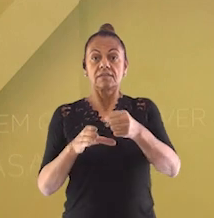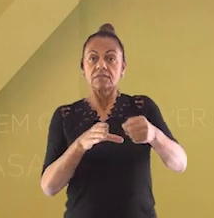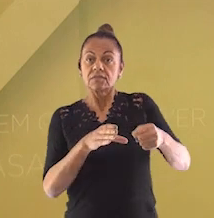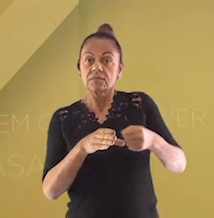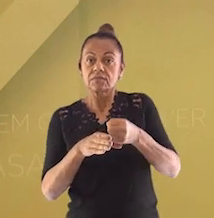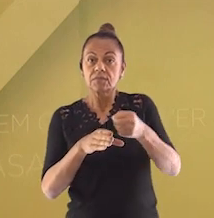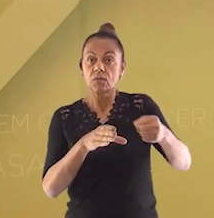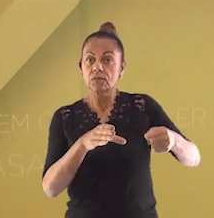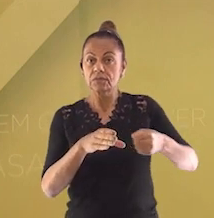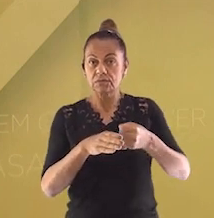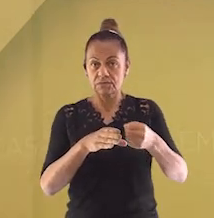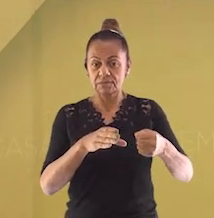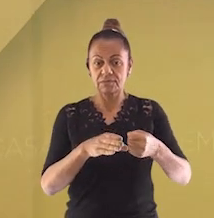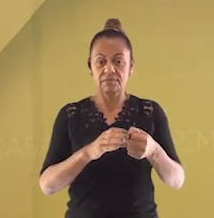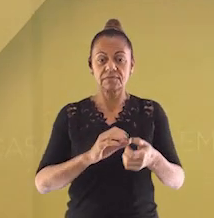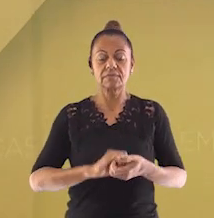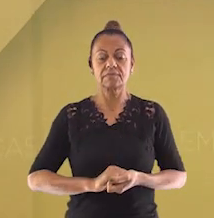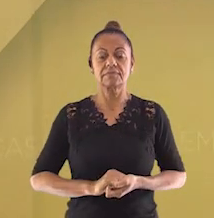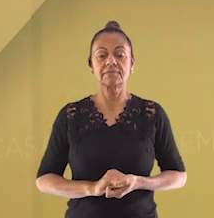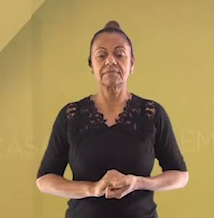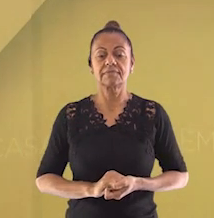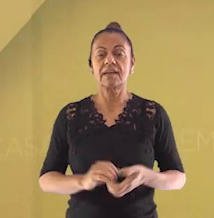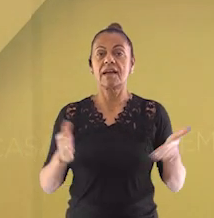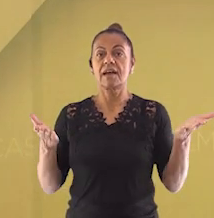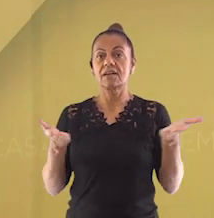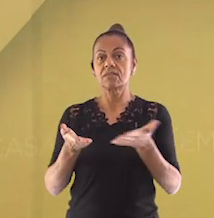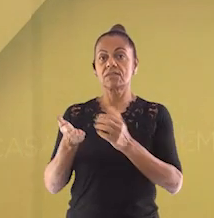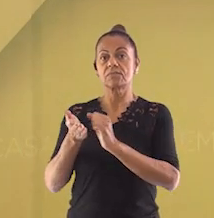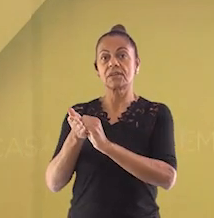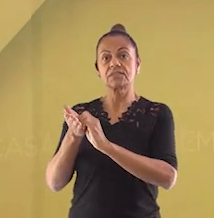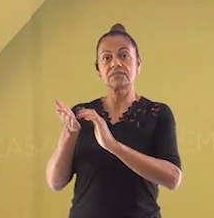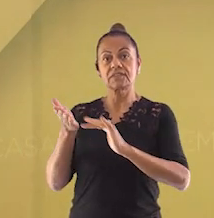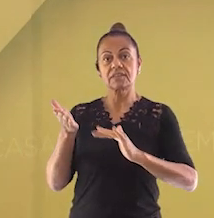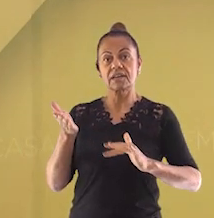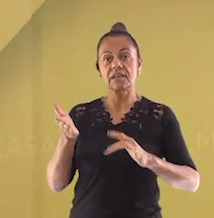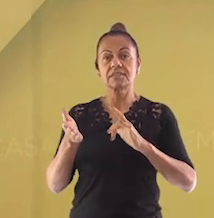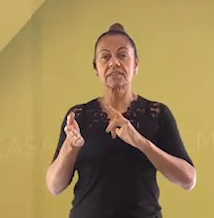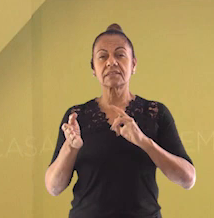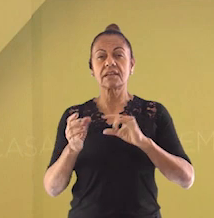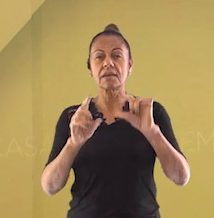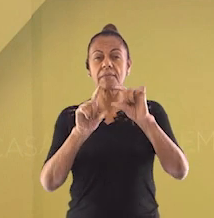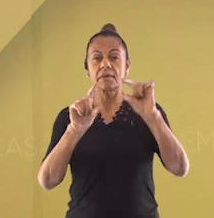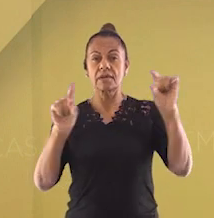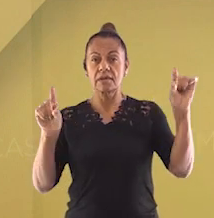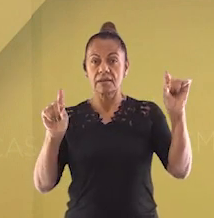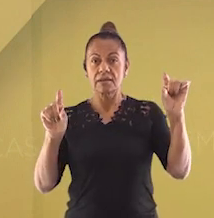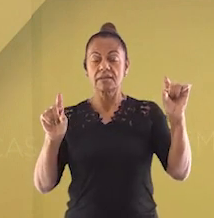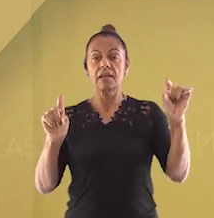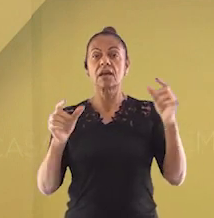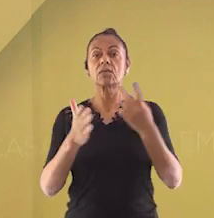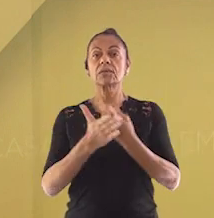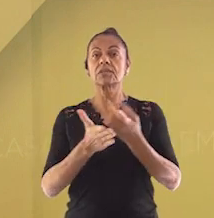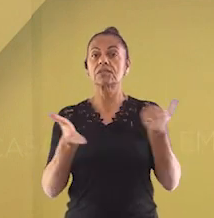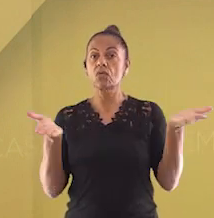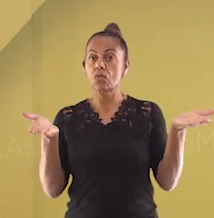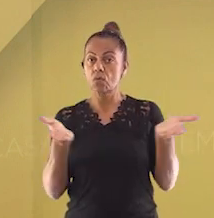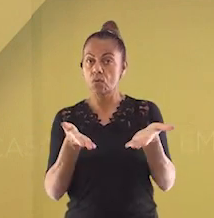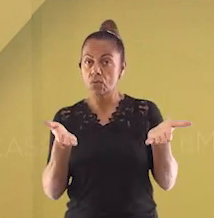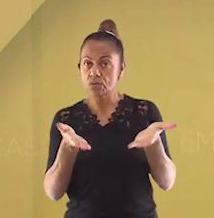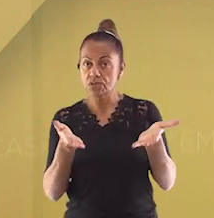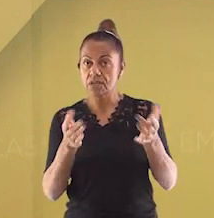muito bem ele cozinhou Vamos fazer uma atividade teremos frases no presente sobre John e Sofia